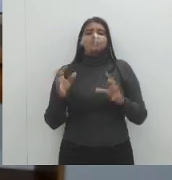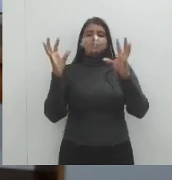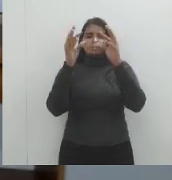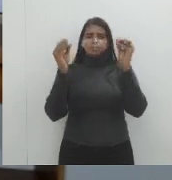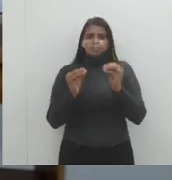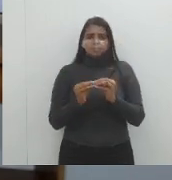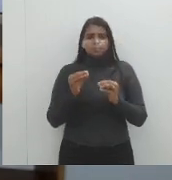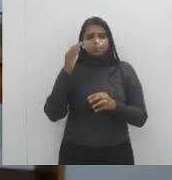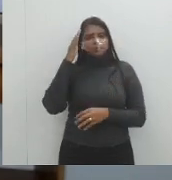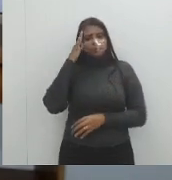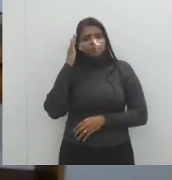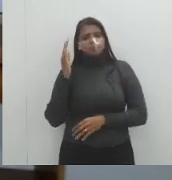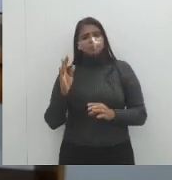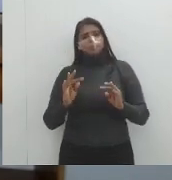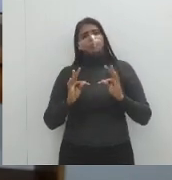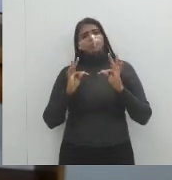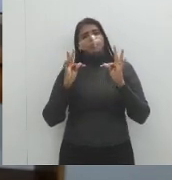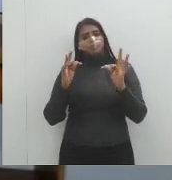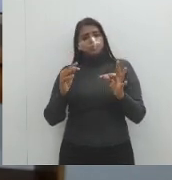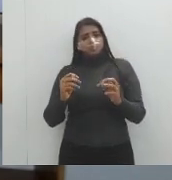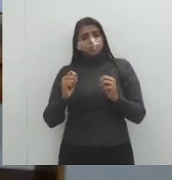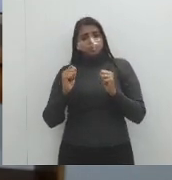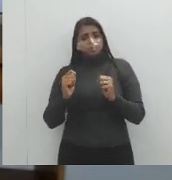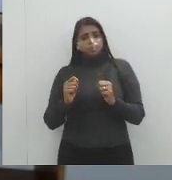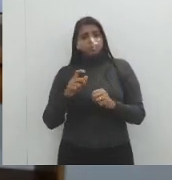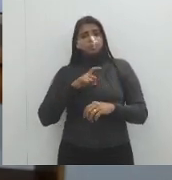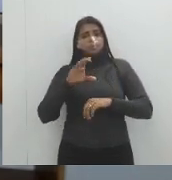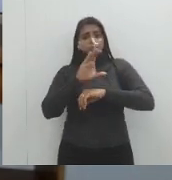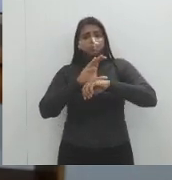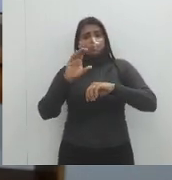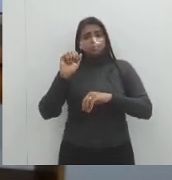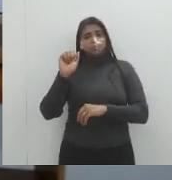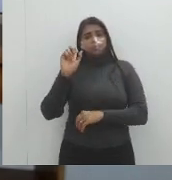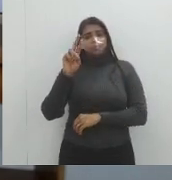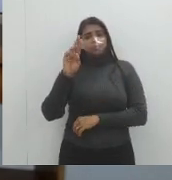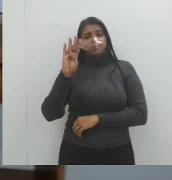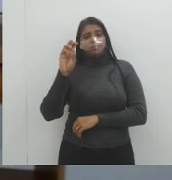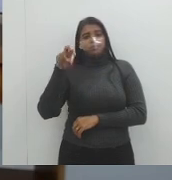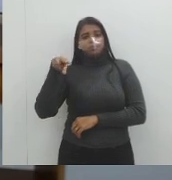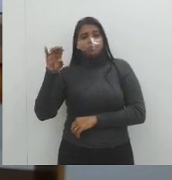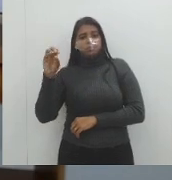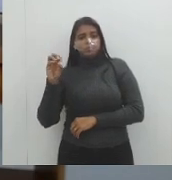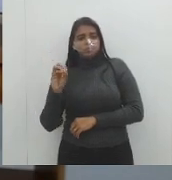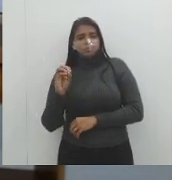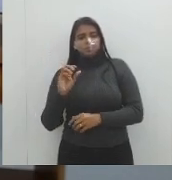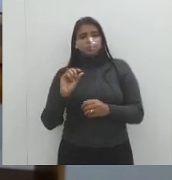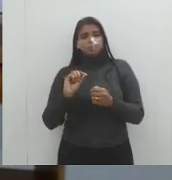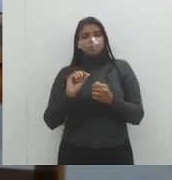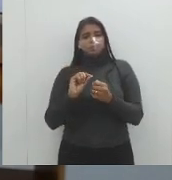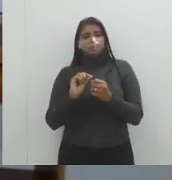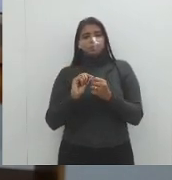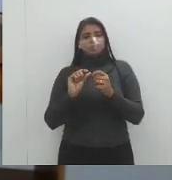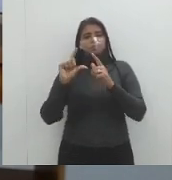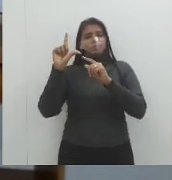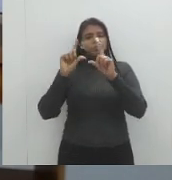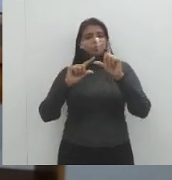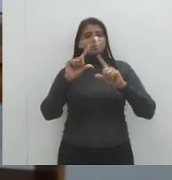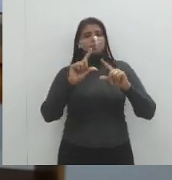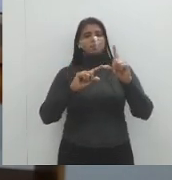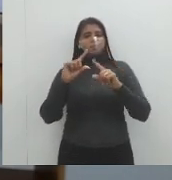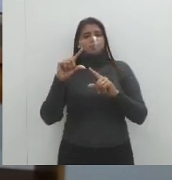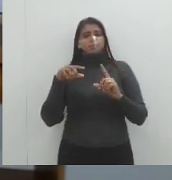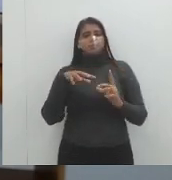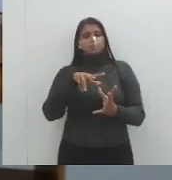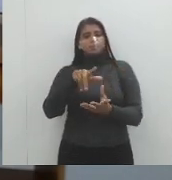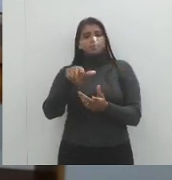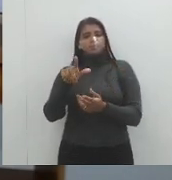Olha só, toda matéria orgânica que contém carbono foi produzida originalmente em estrelas. O